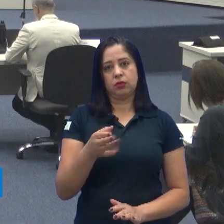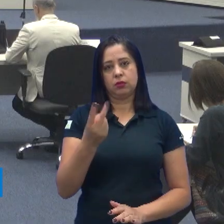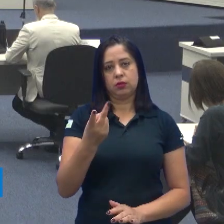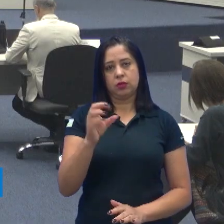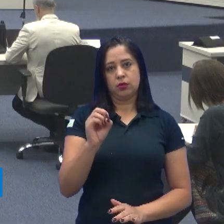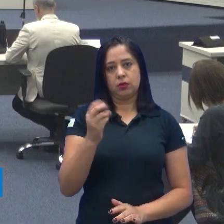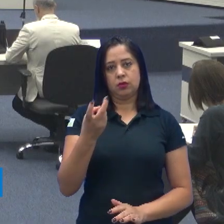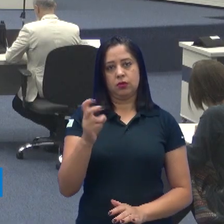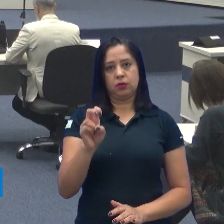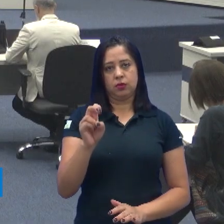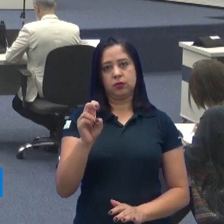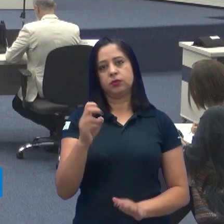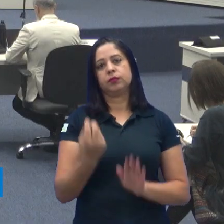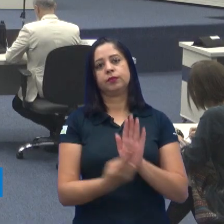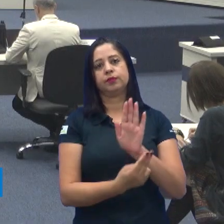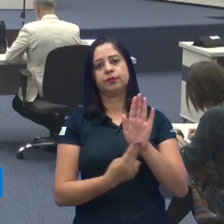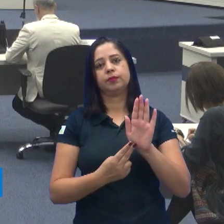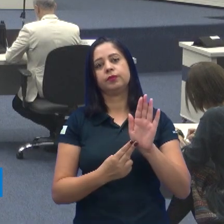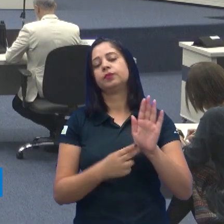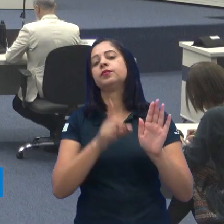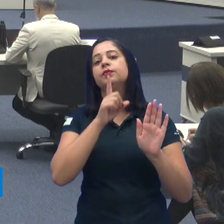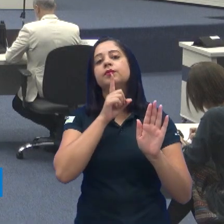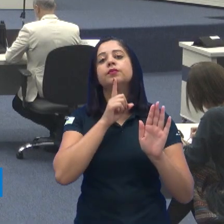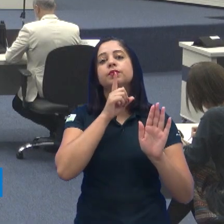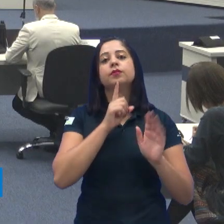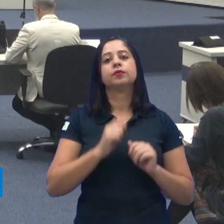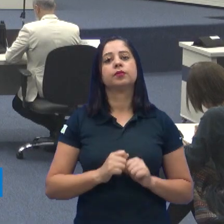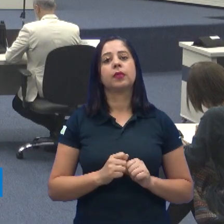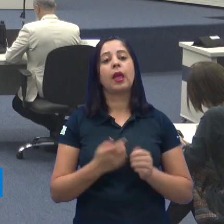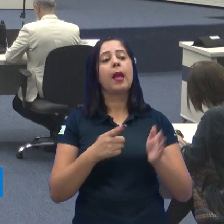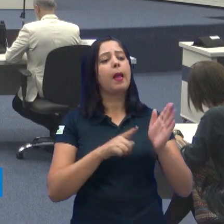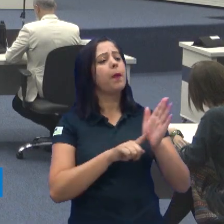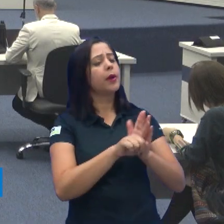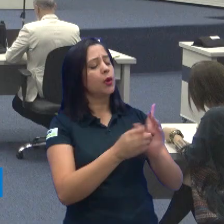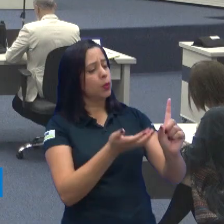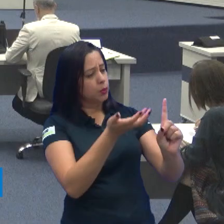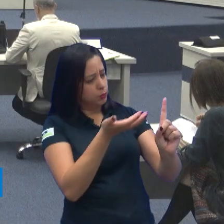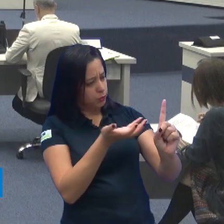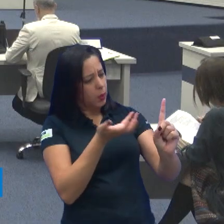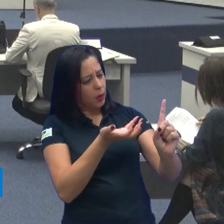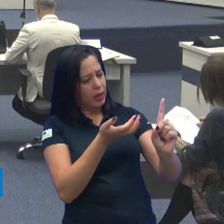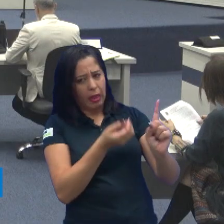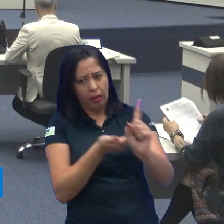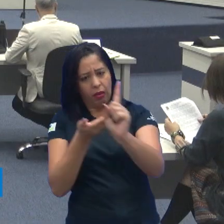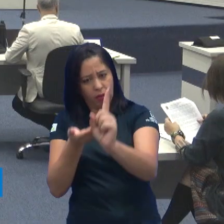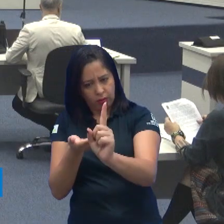3913/2025, autoria do vereador Sérgio Camargo. Consulta a liderança e desejo de caminhar ao voto.